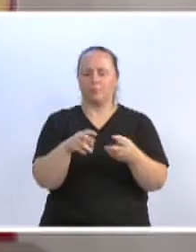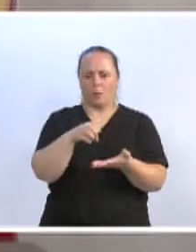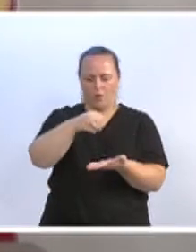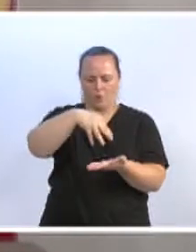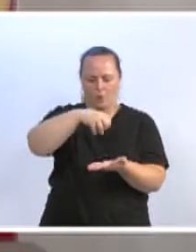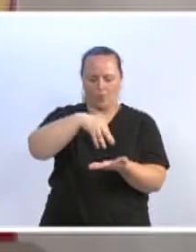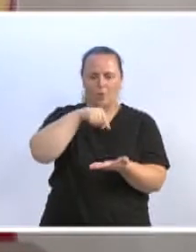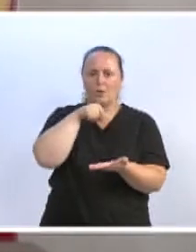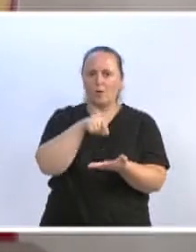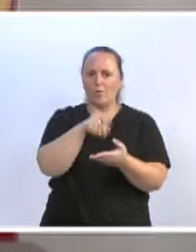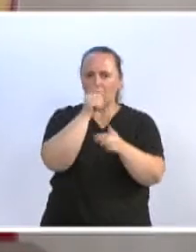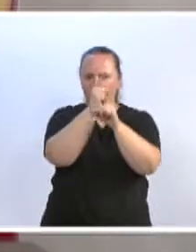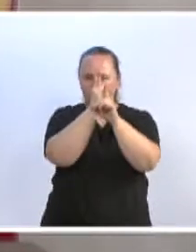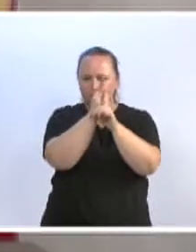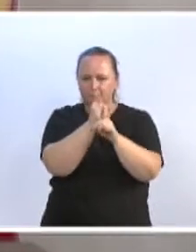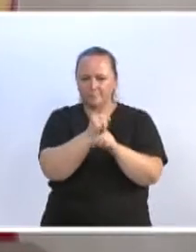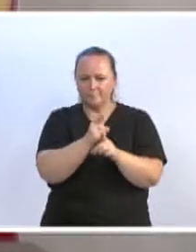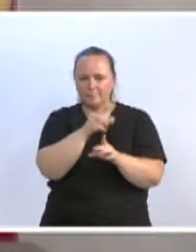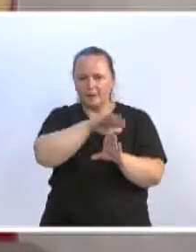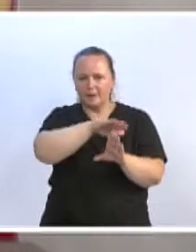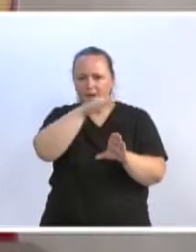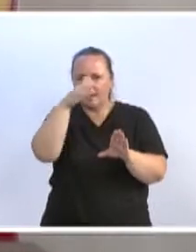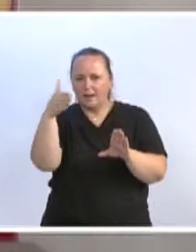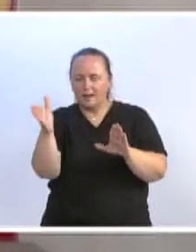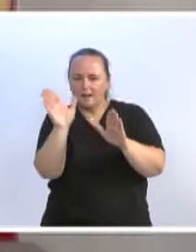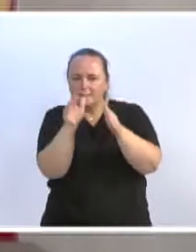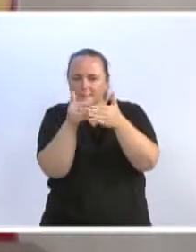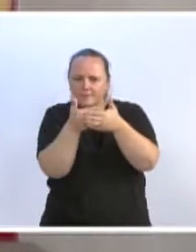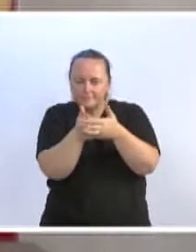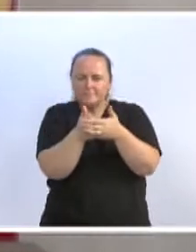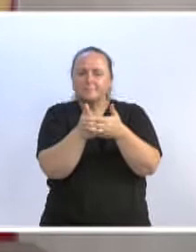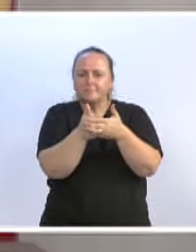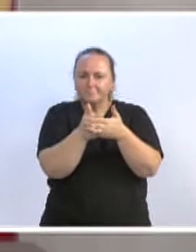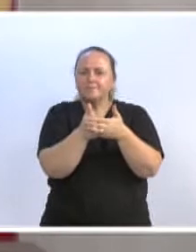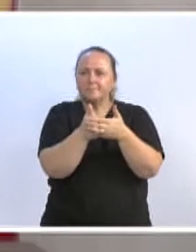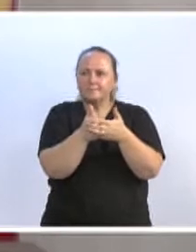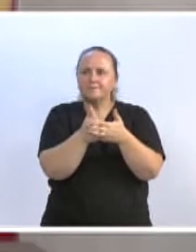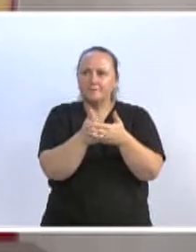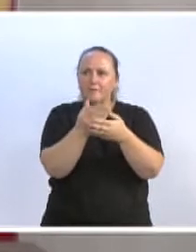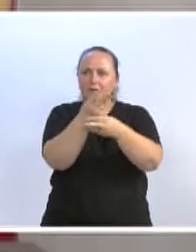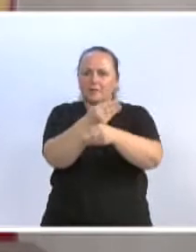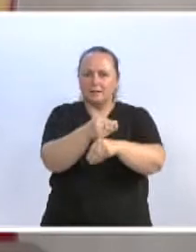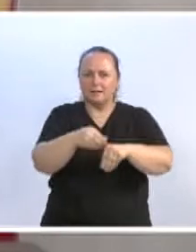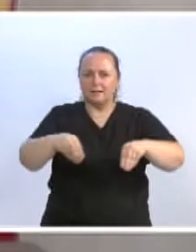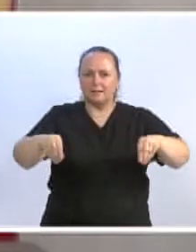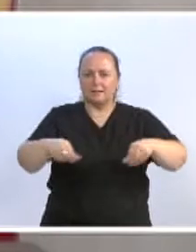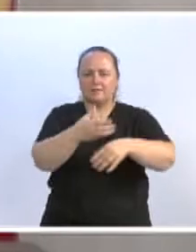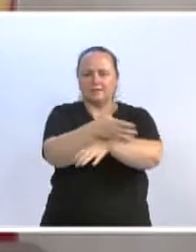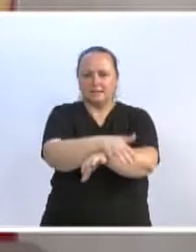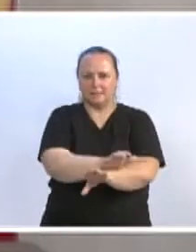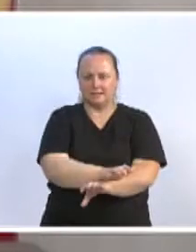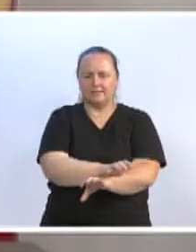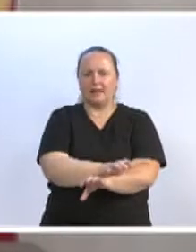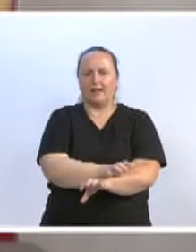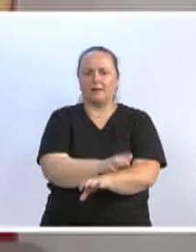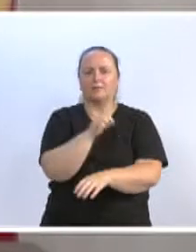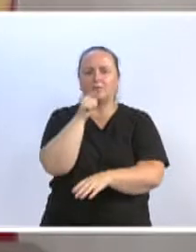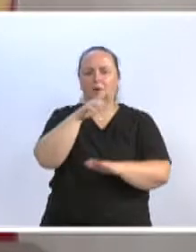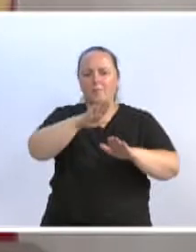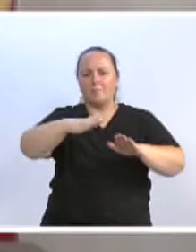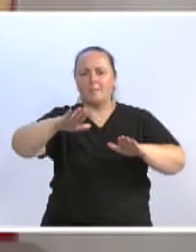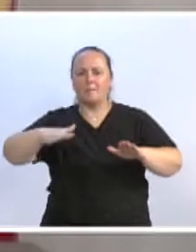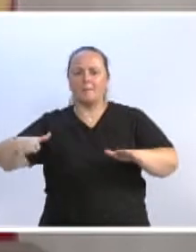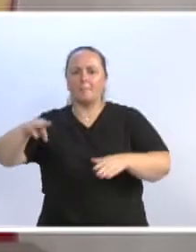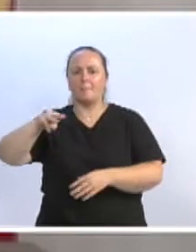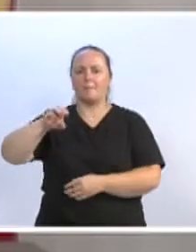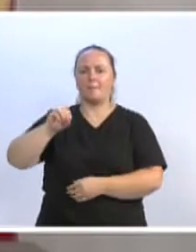foram encontradas nas cavernas de Qumran, nas cavernas do que nós chamamos da região do Mar Morto,